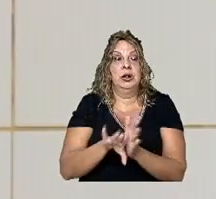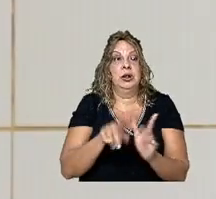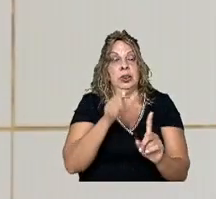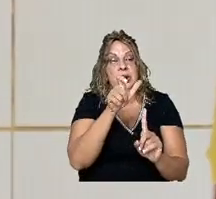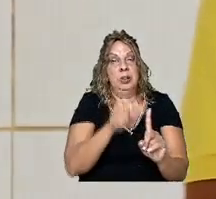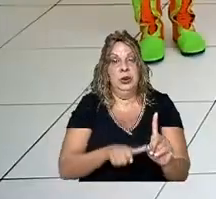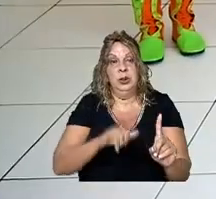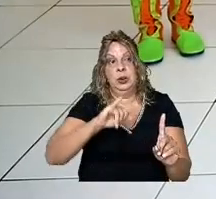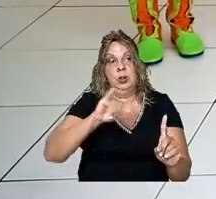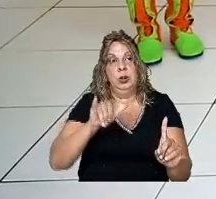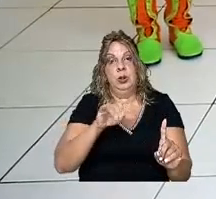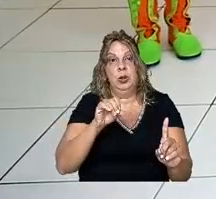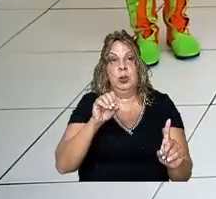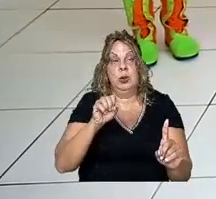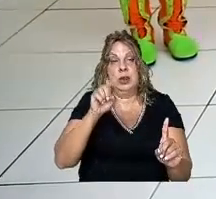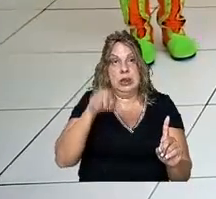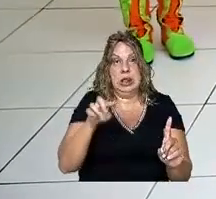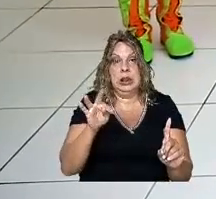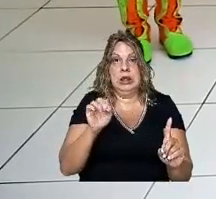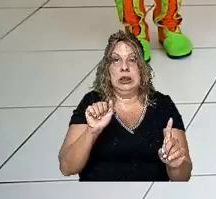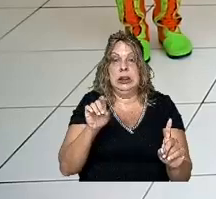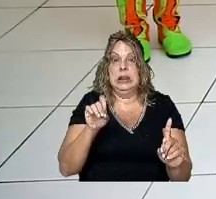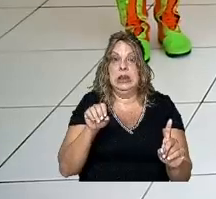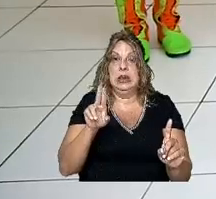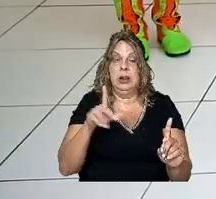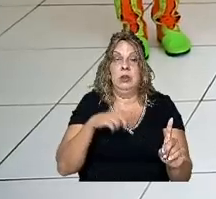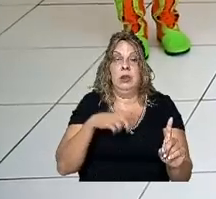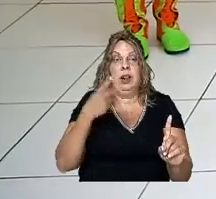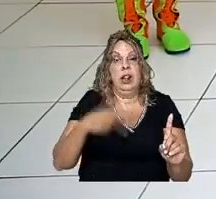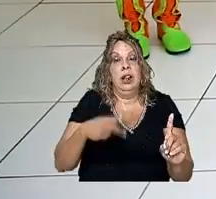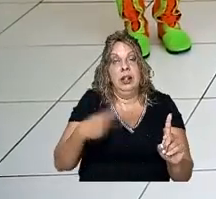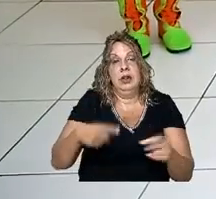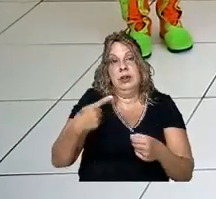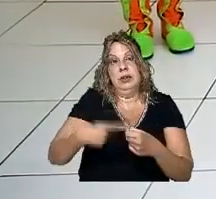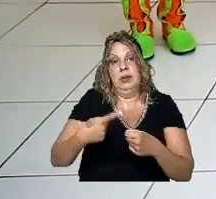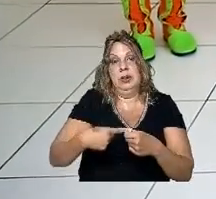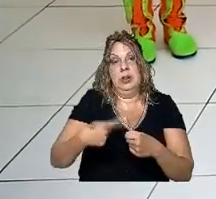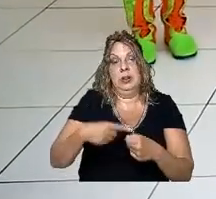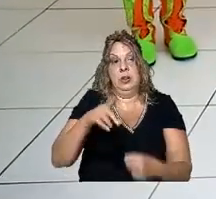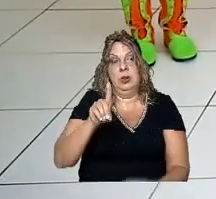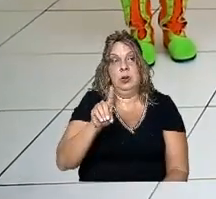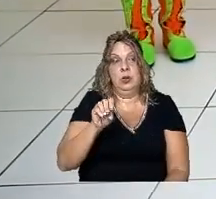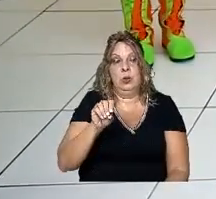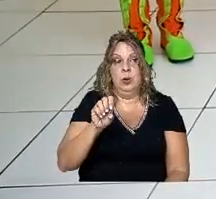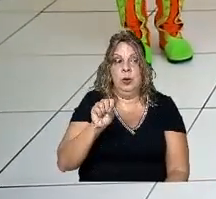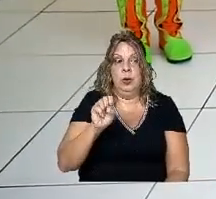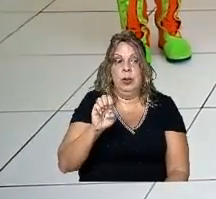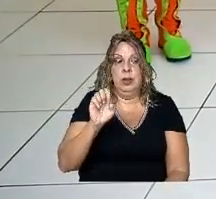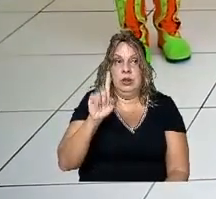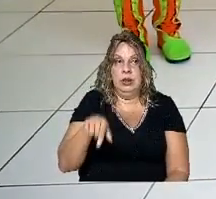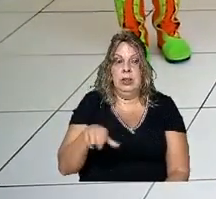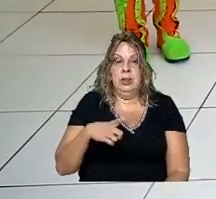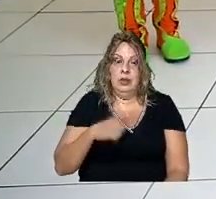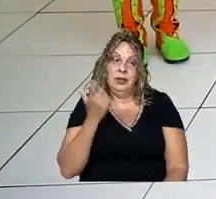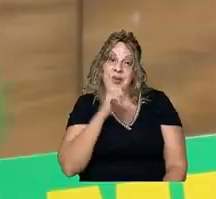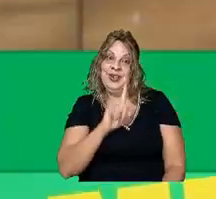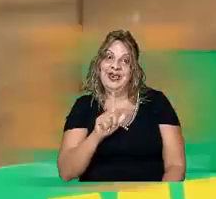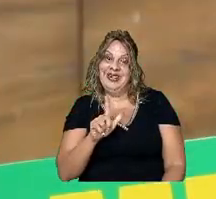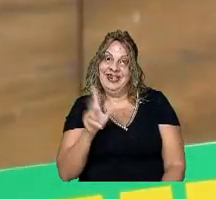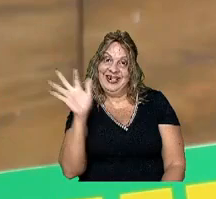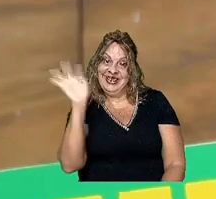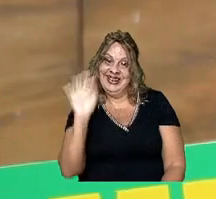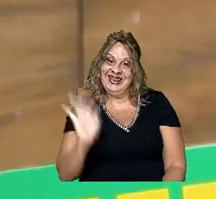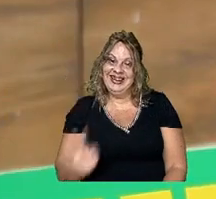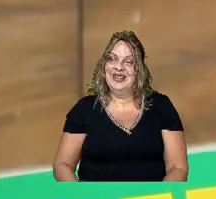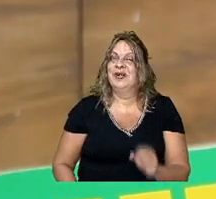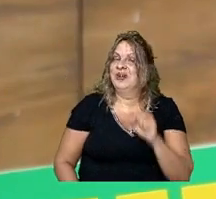senhor José Tadeu. Ele que é daqui da cidade pé quente de Nossa Senhora das Dores. José Tadeu, ficou contente?